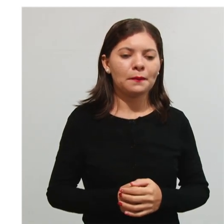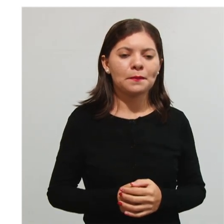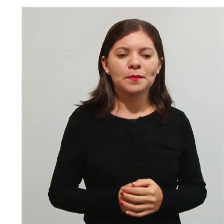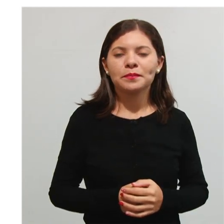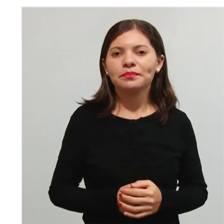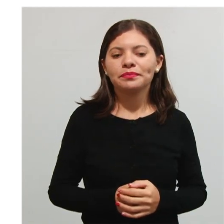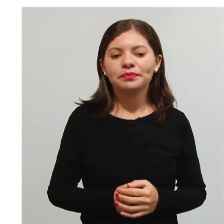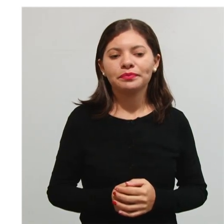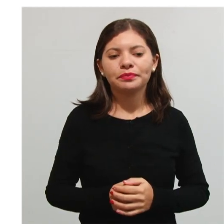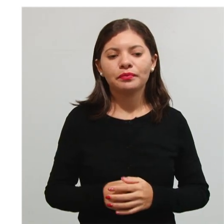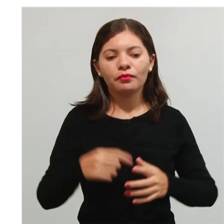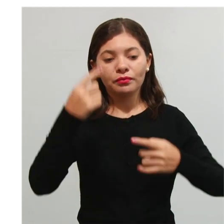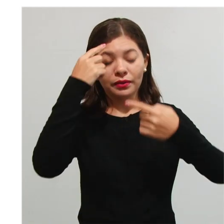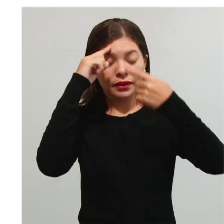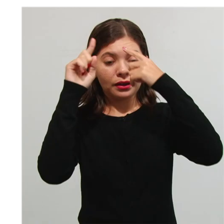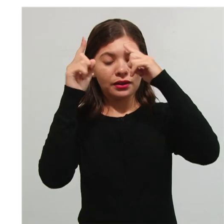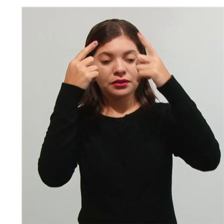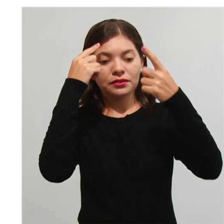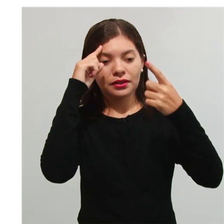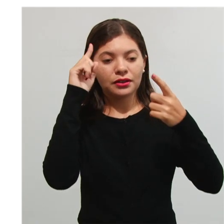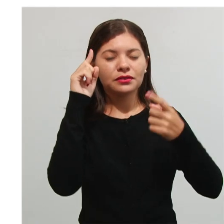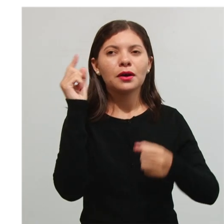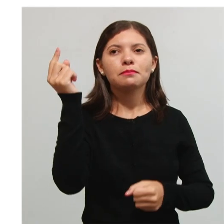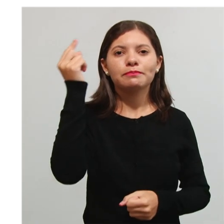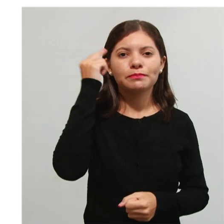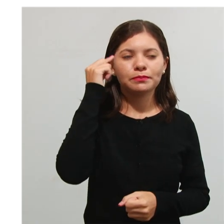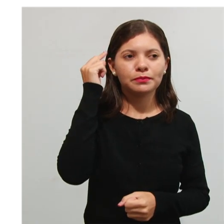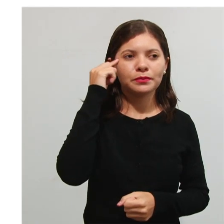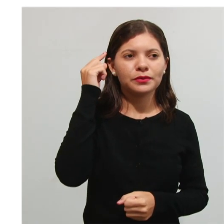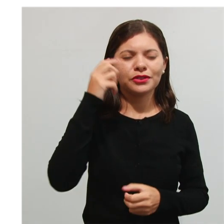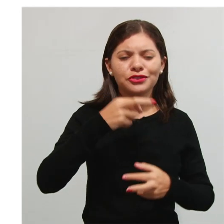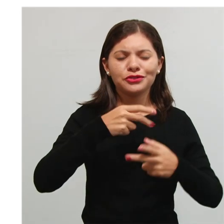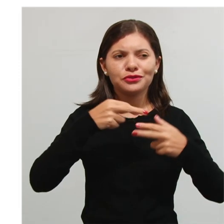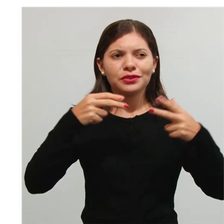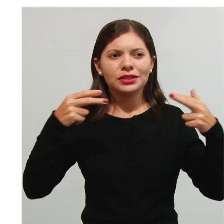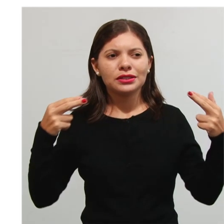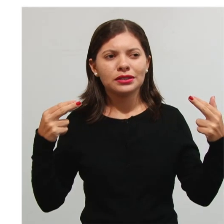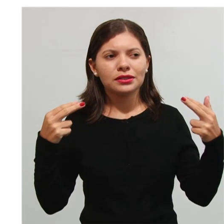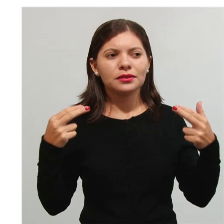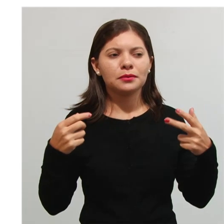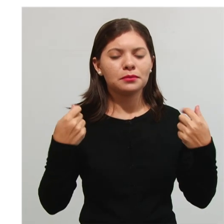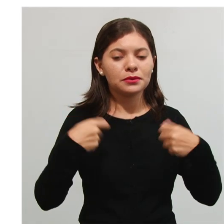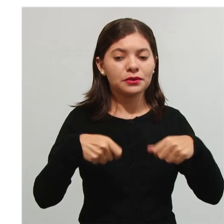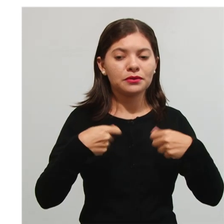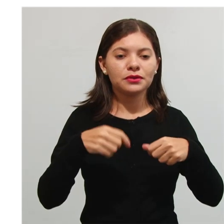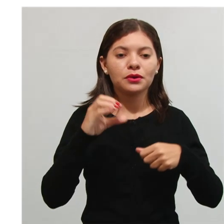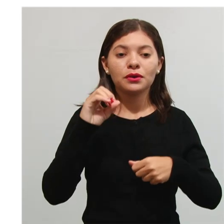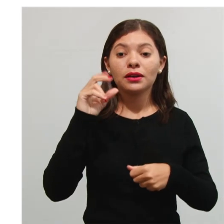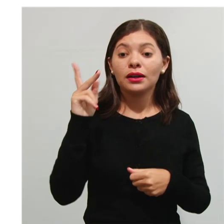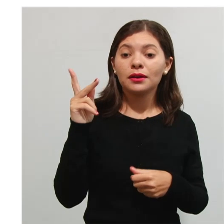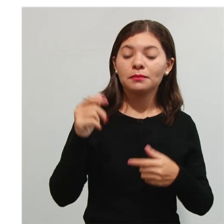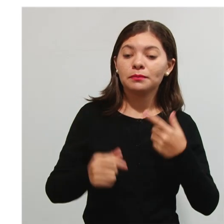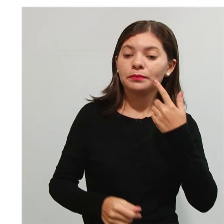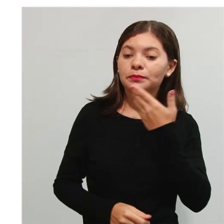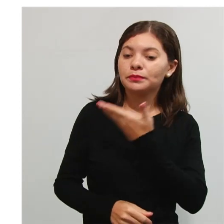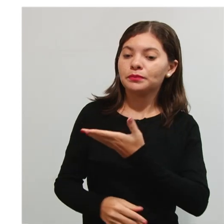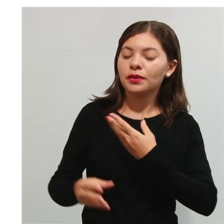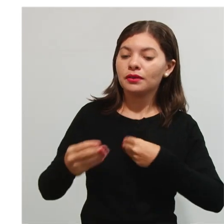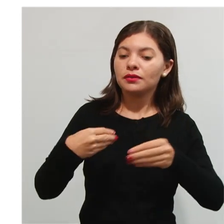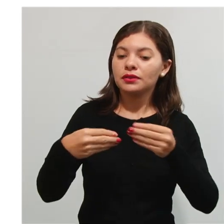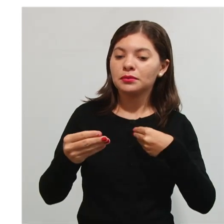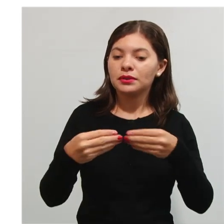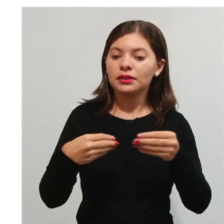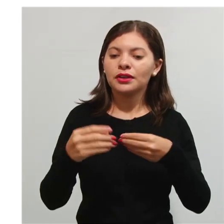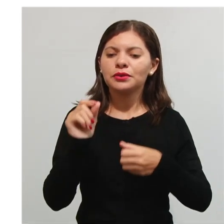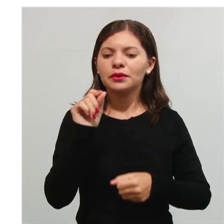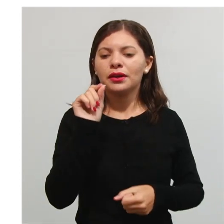custo. Isso é criatividade, é você pensar essas várias possibilidades, ok? Por fim, nós temos aí a flexibilidade,